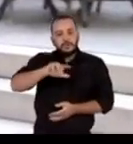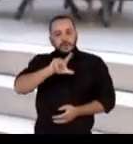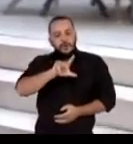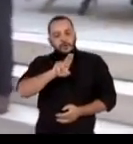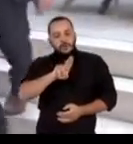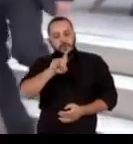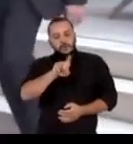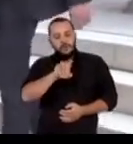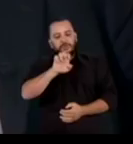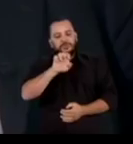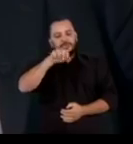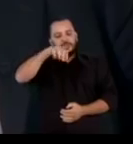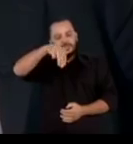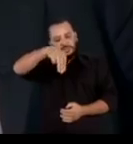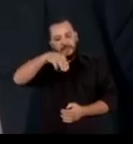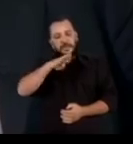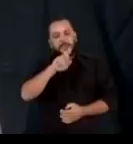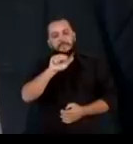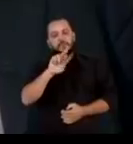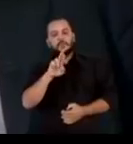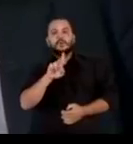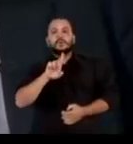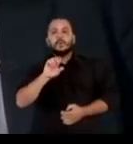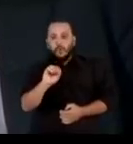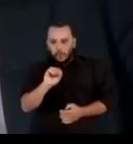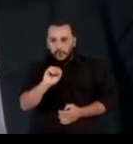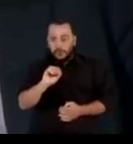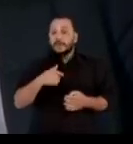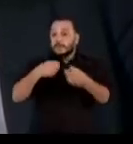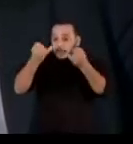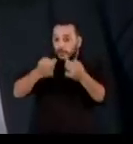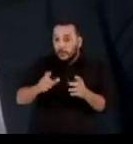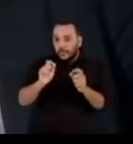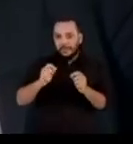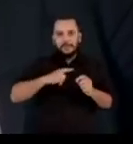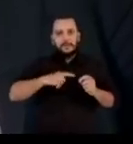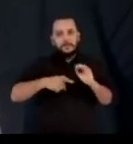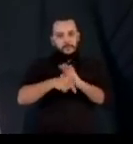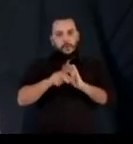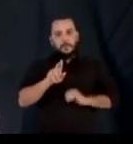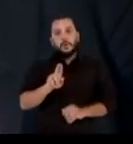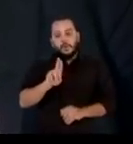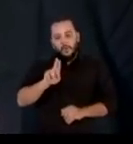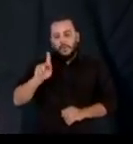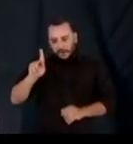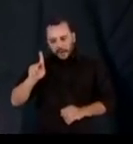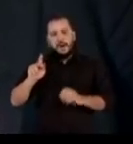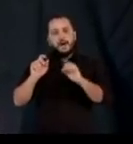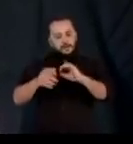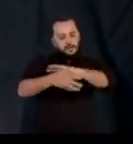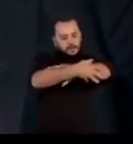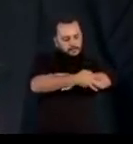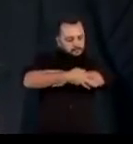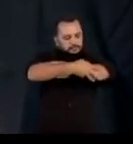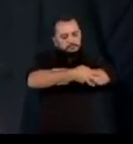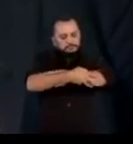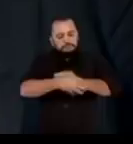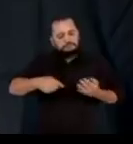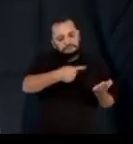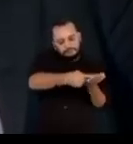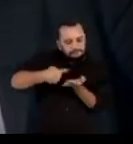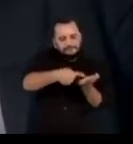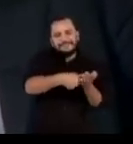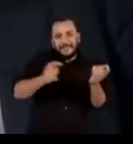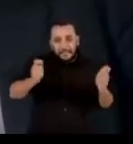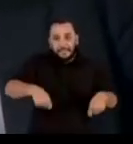tarde falou que o Reino Unido pode conseguir um bom acordo com a União Europeia. Johnson comparou a Inglaterra ao